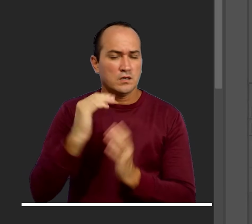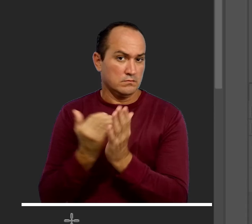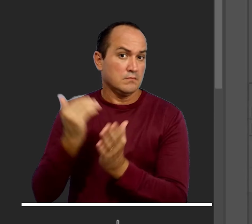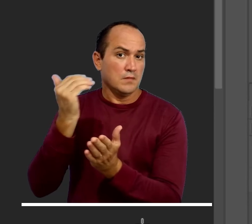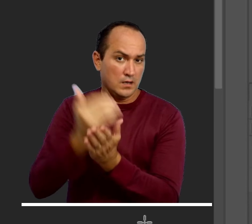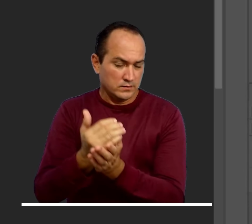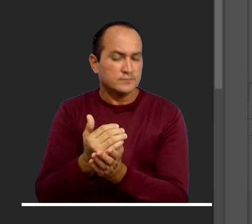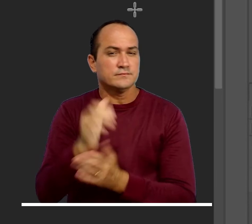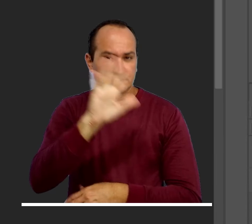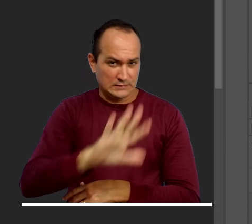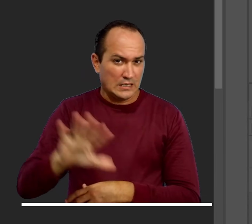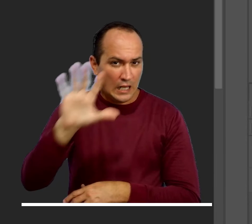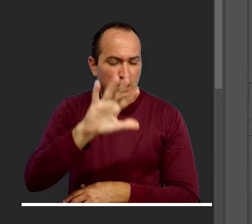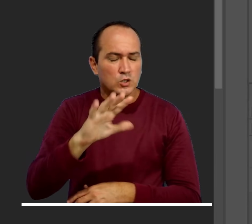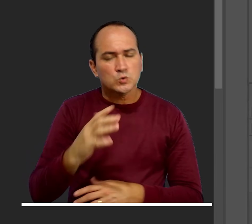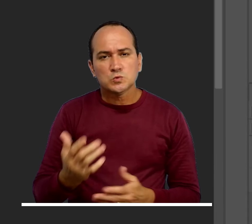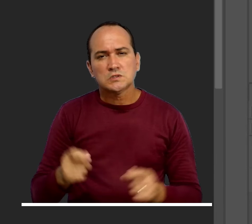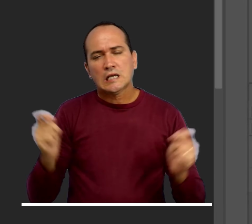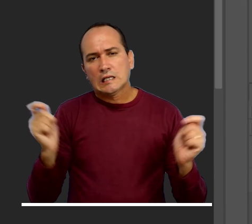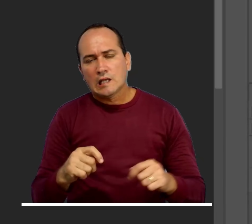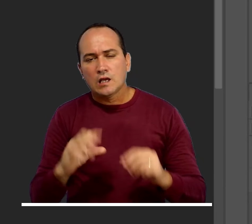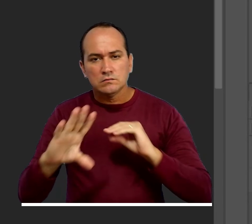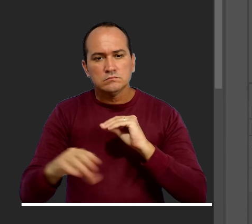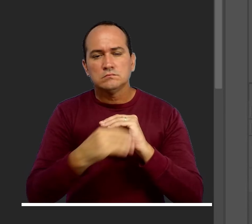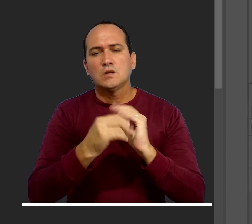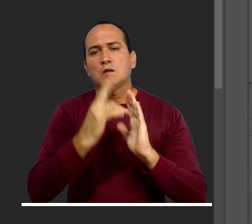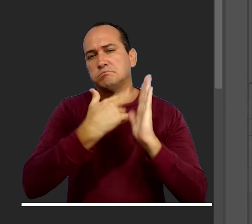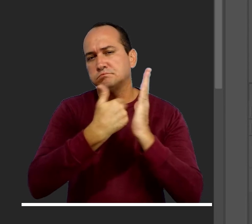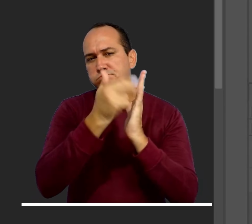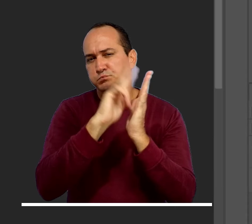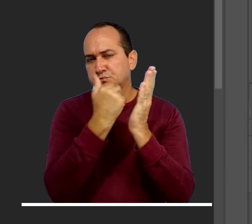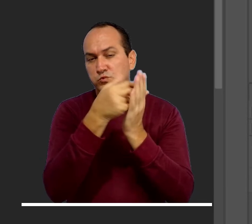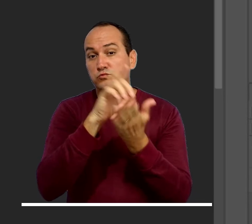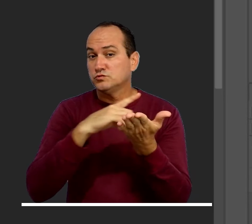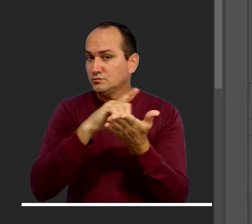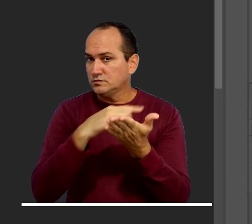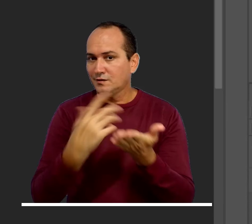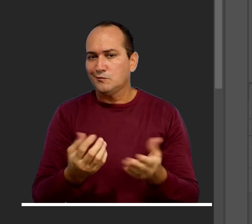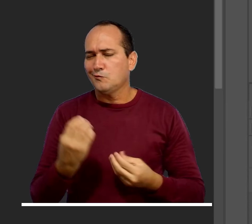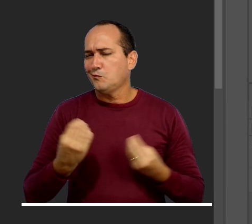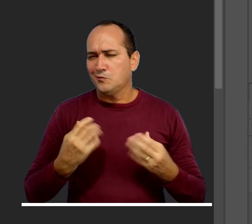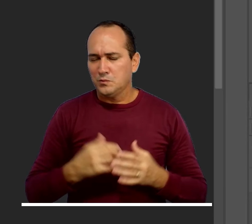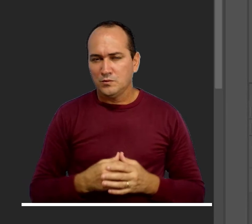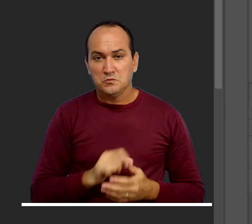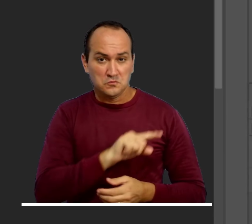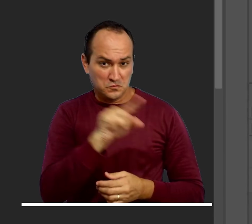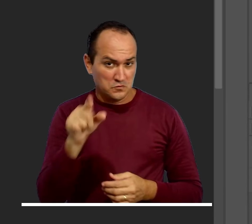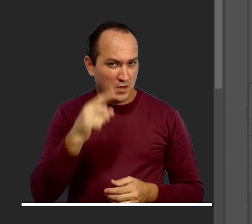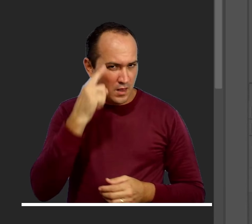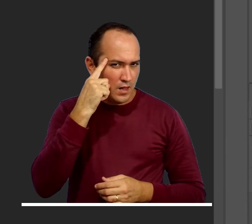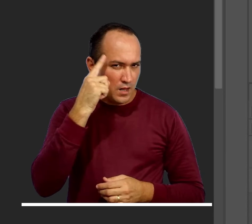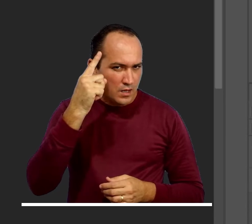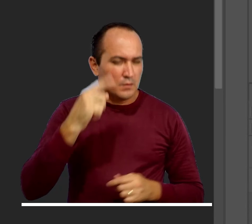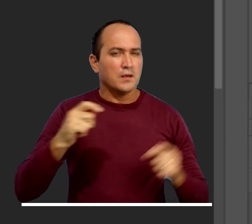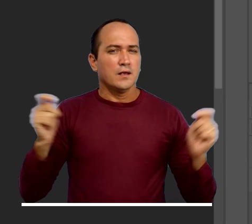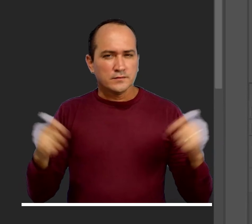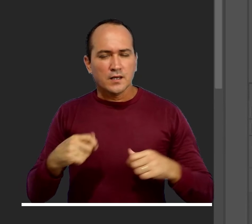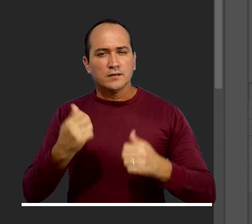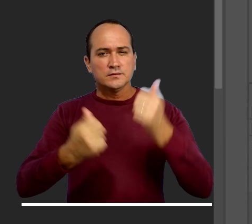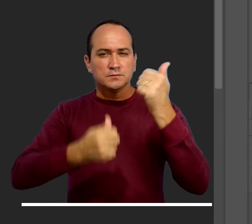tá? A gente basicamente vai acrescentar uma pintura digital. Para isso, se vocês lembrarem, eu